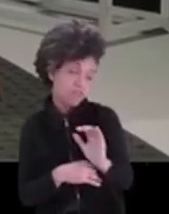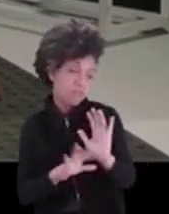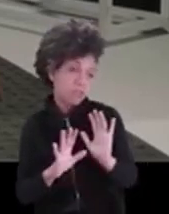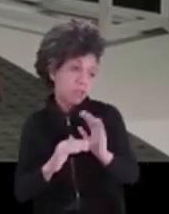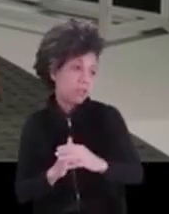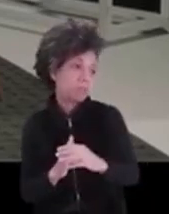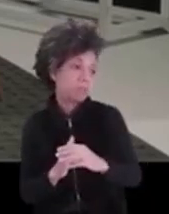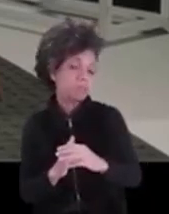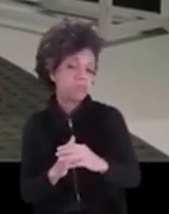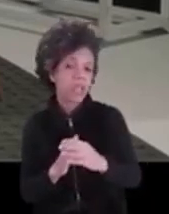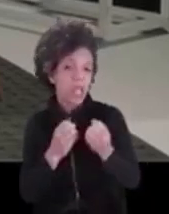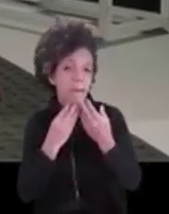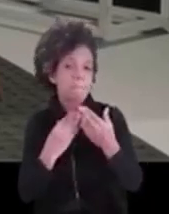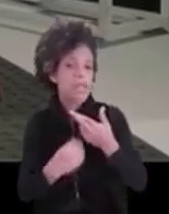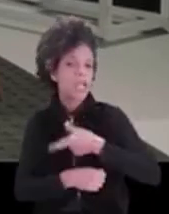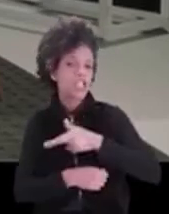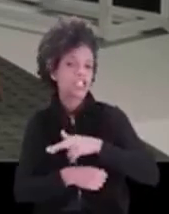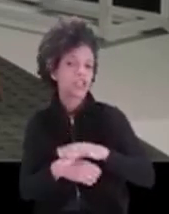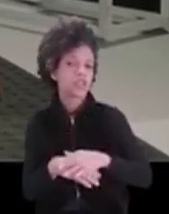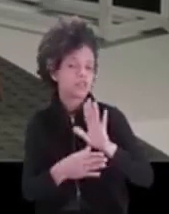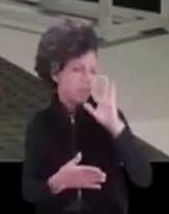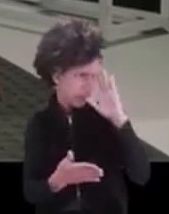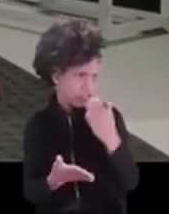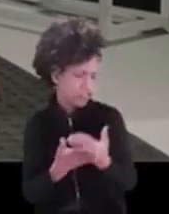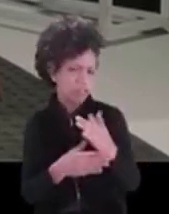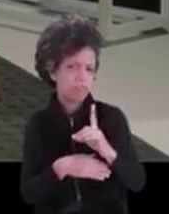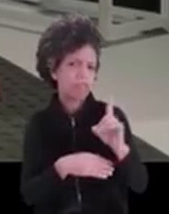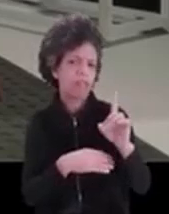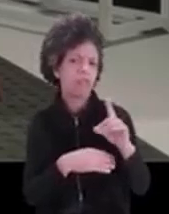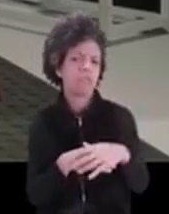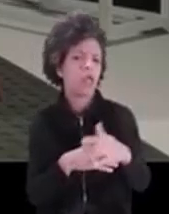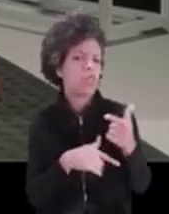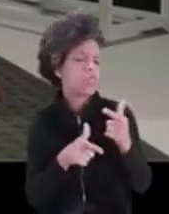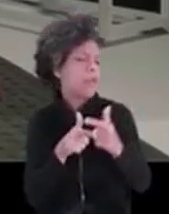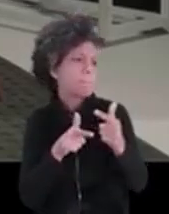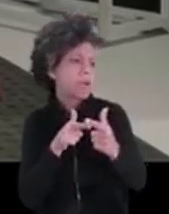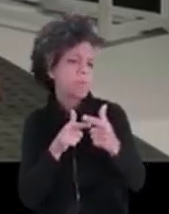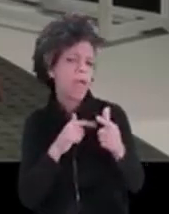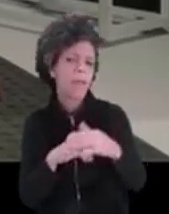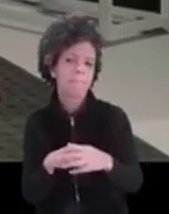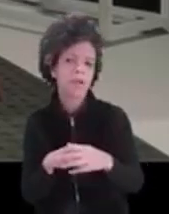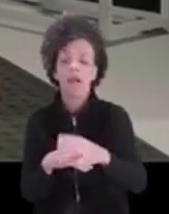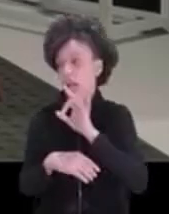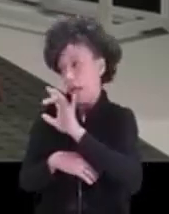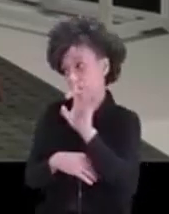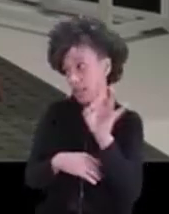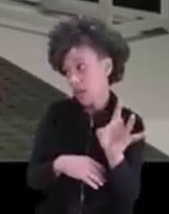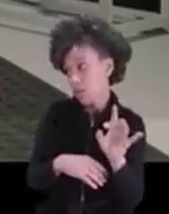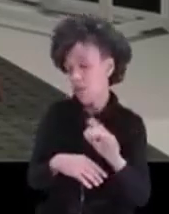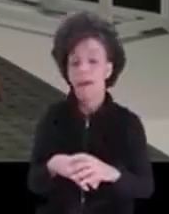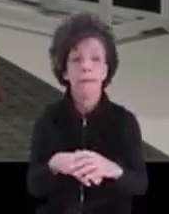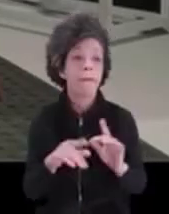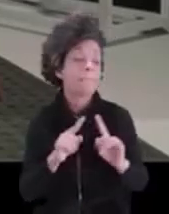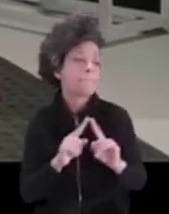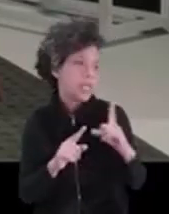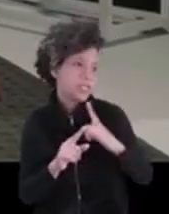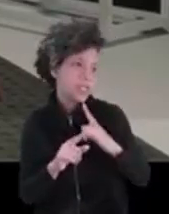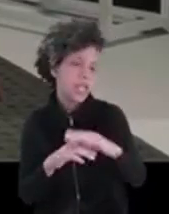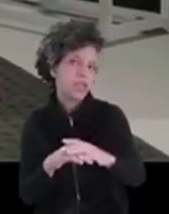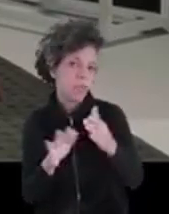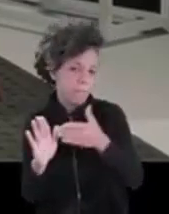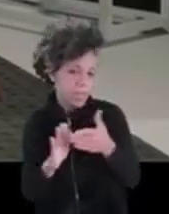que são bem religiosos e e acredita em Deus e tudo não tem problema é uma coisa de cada tenta não a